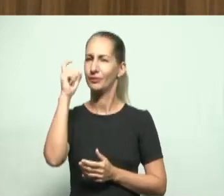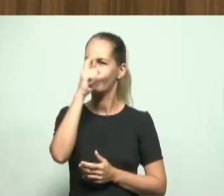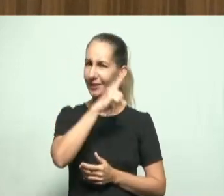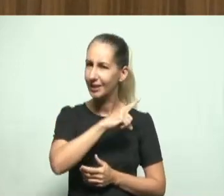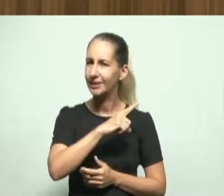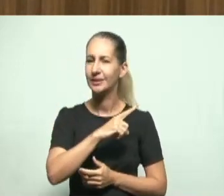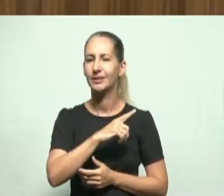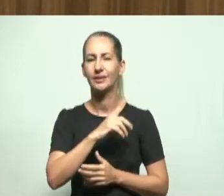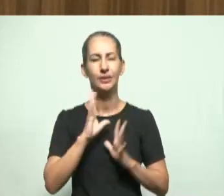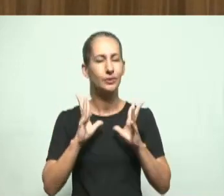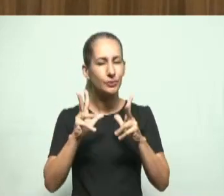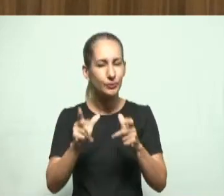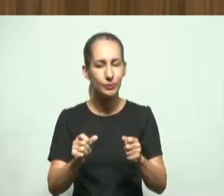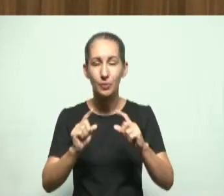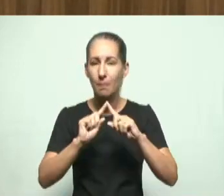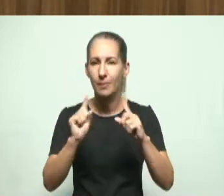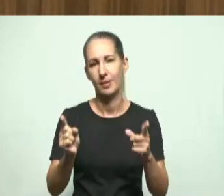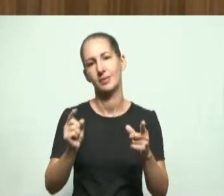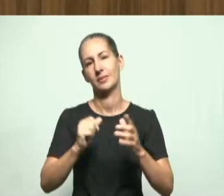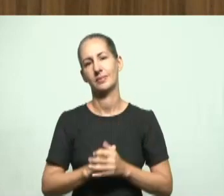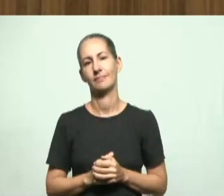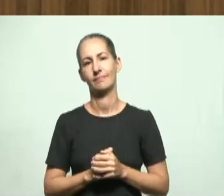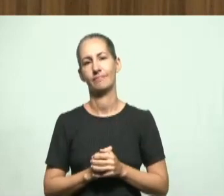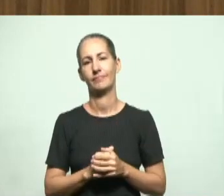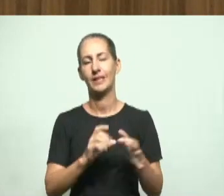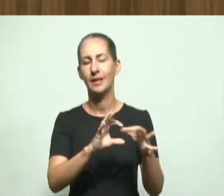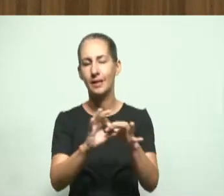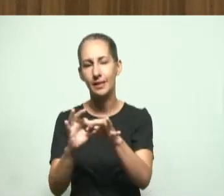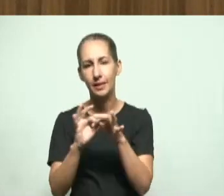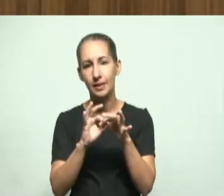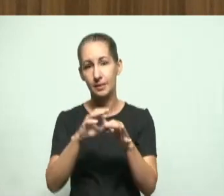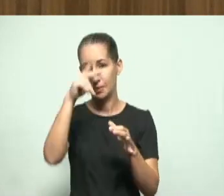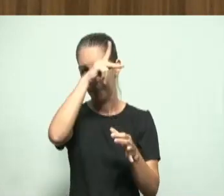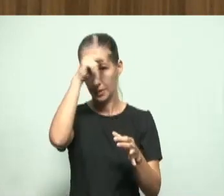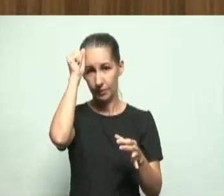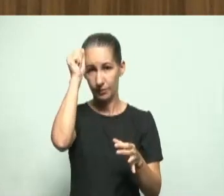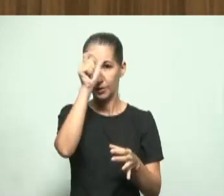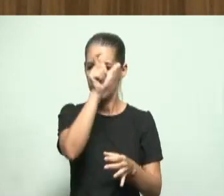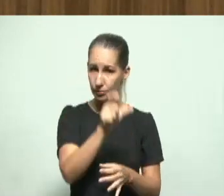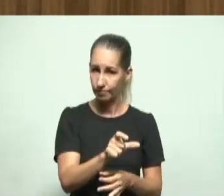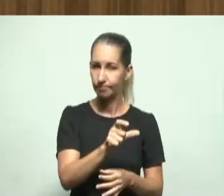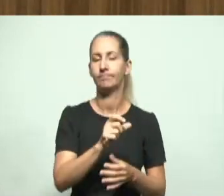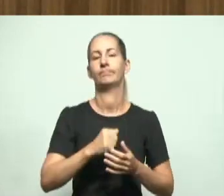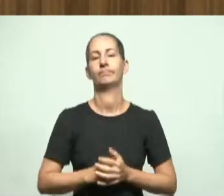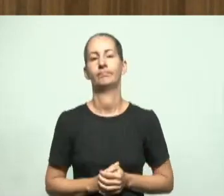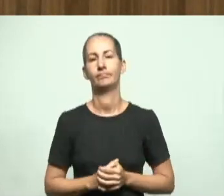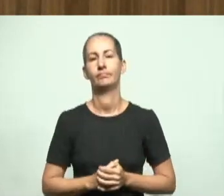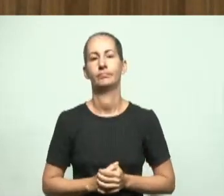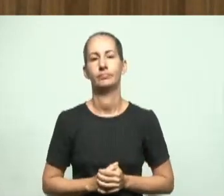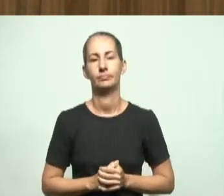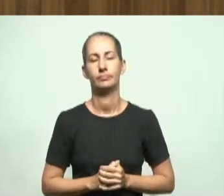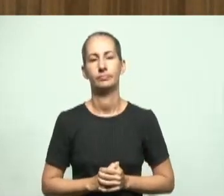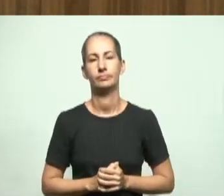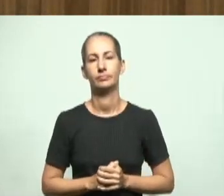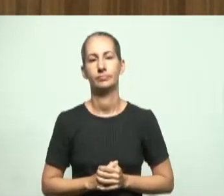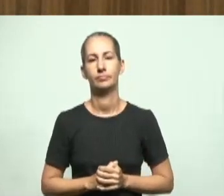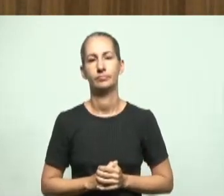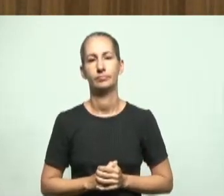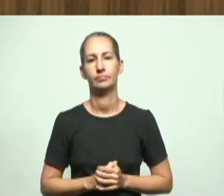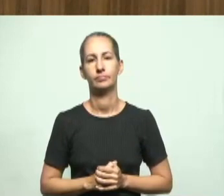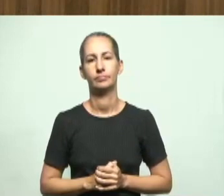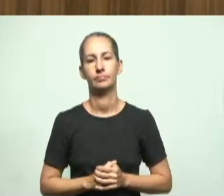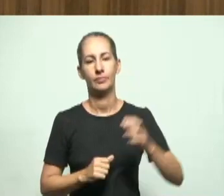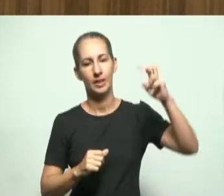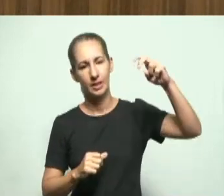dificuldades, mas essa aliança onde o prefeito Álvaro Dias desce do